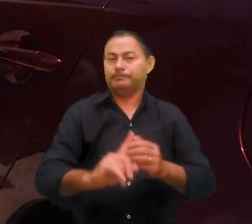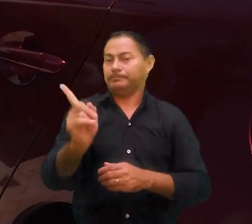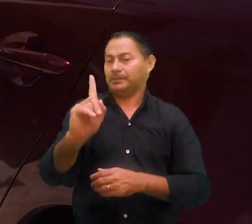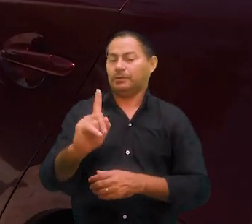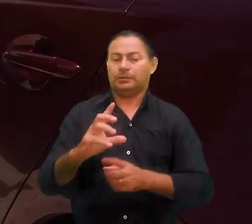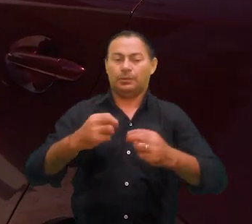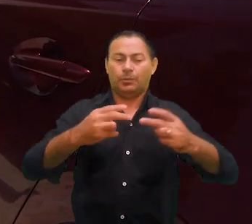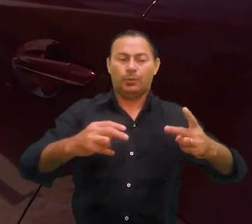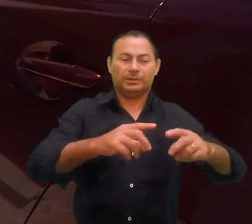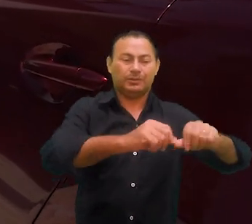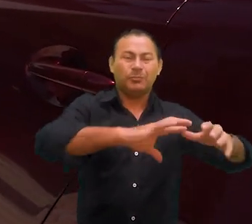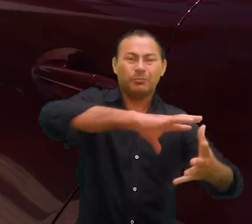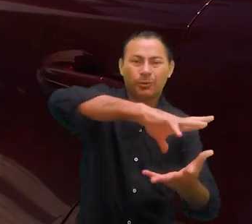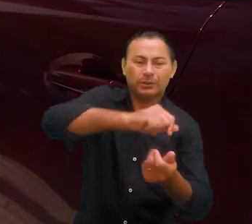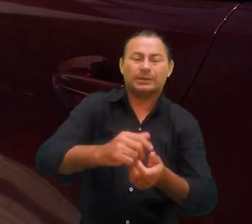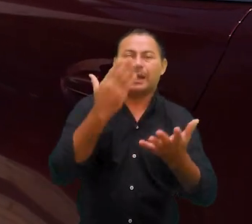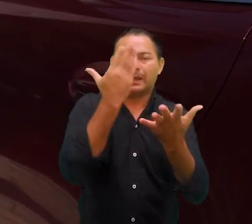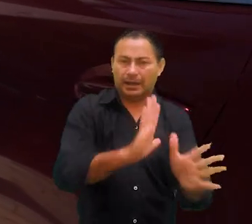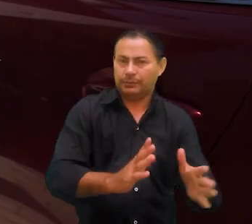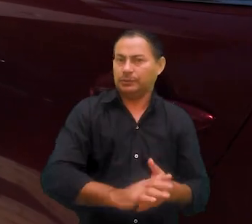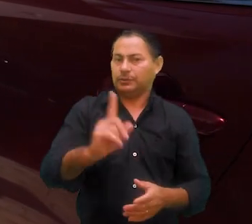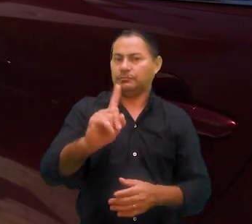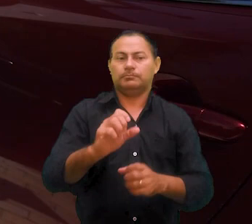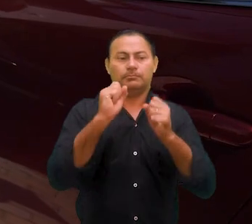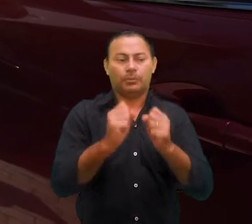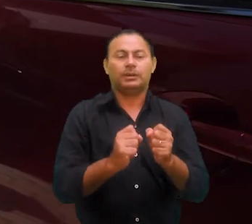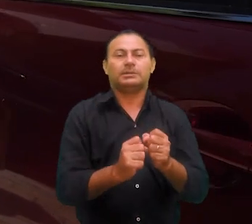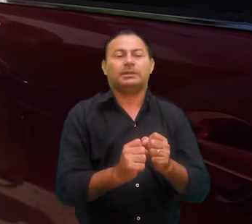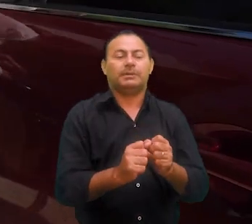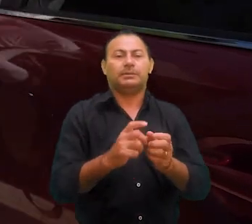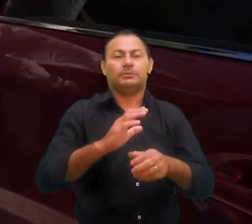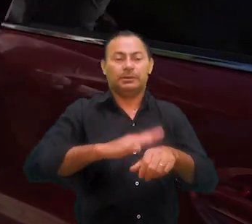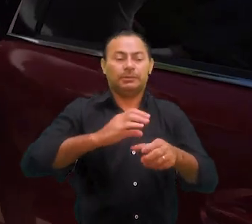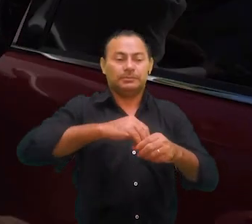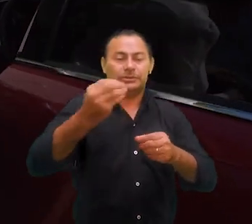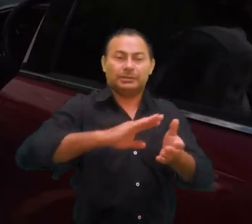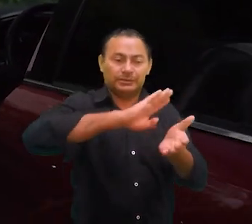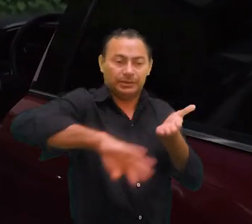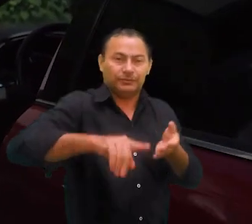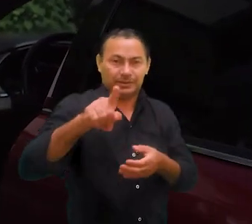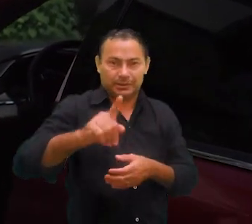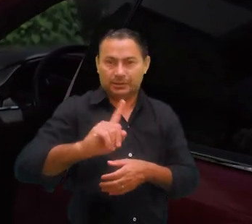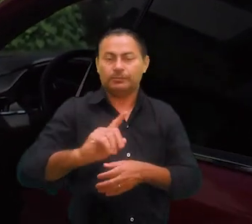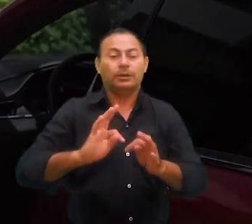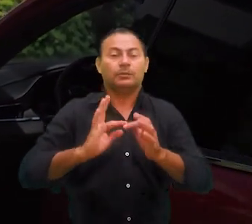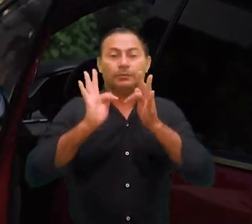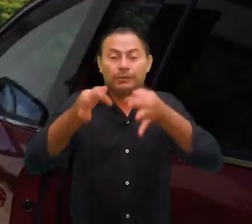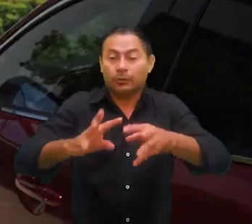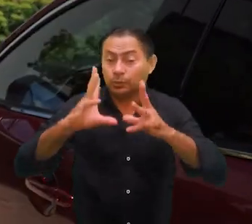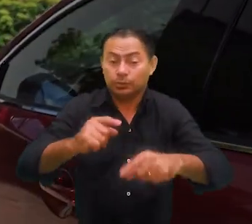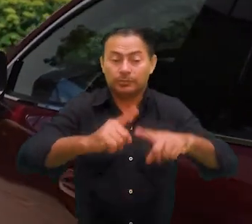suas atividades não devem estar em coisas terrenas que se deterioram e que podem ser tiradas de você. No